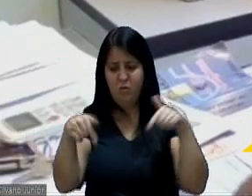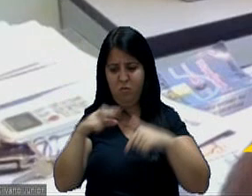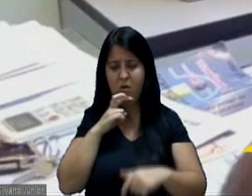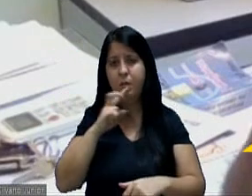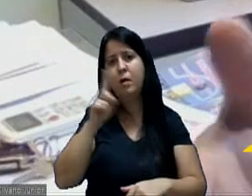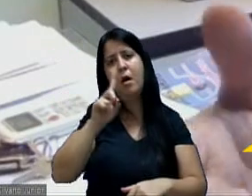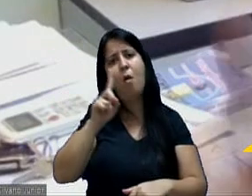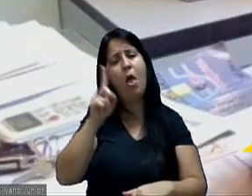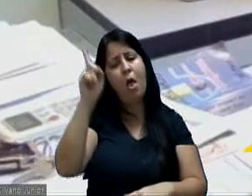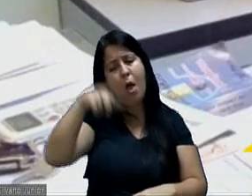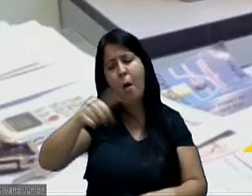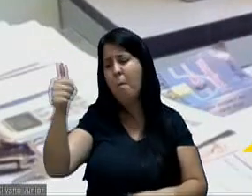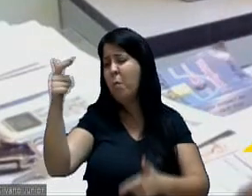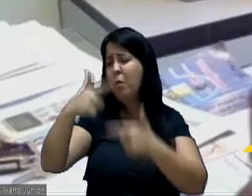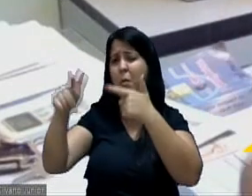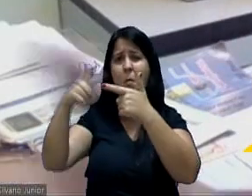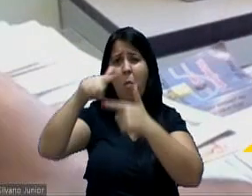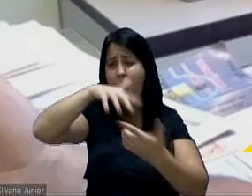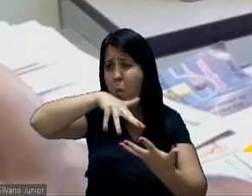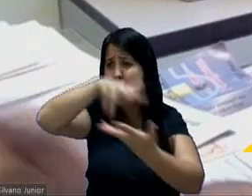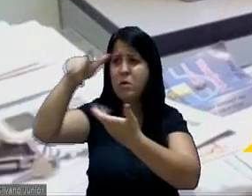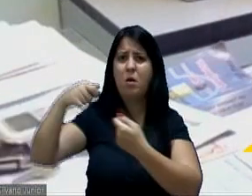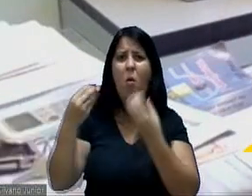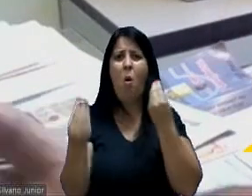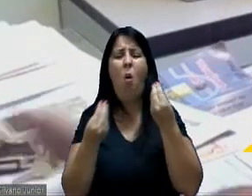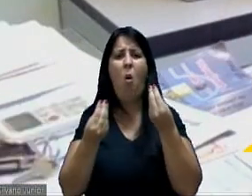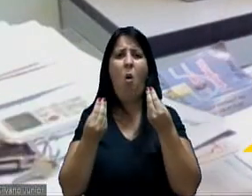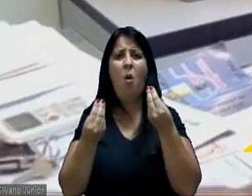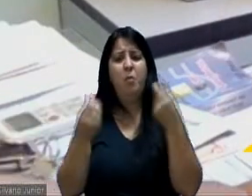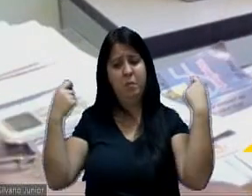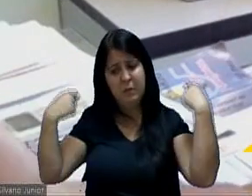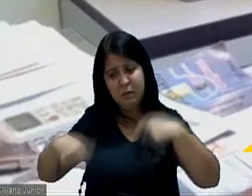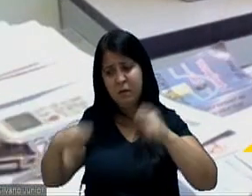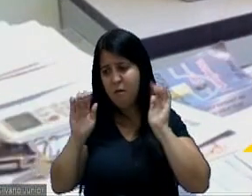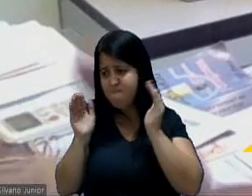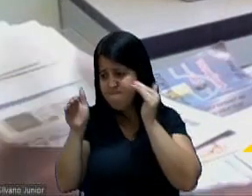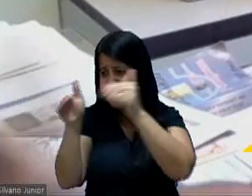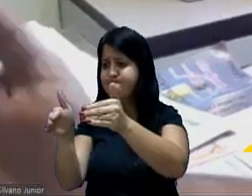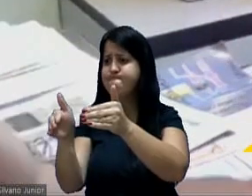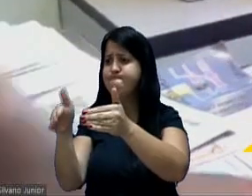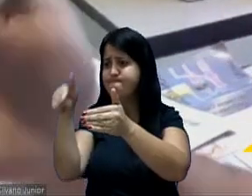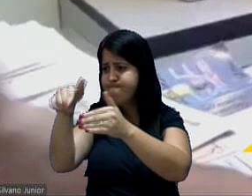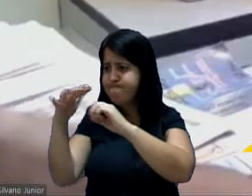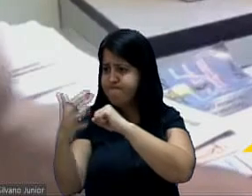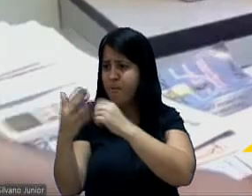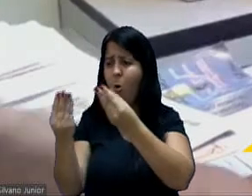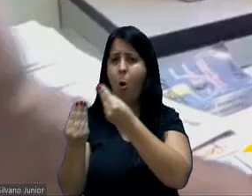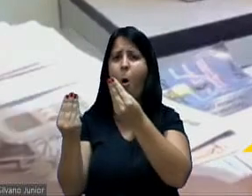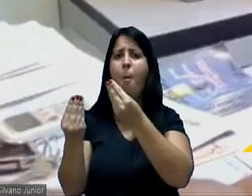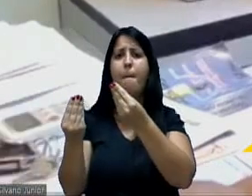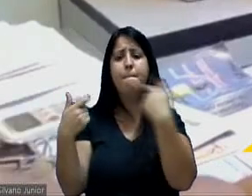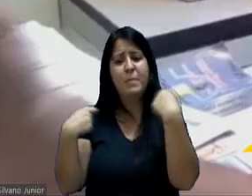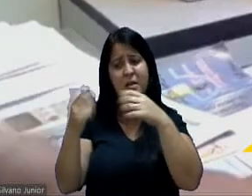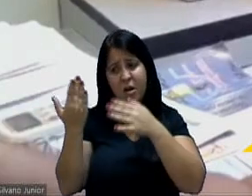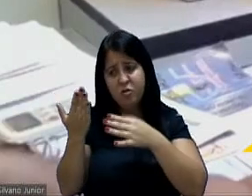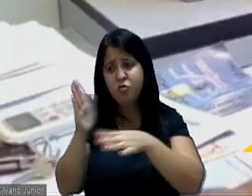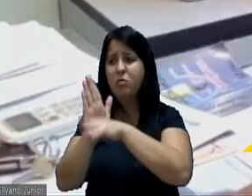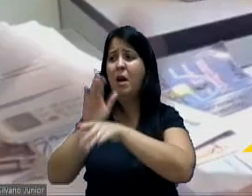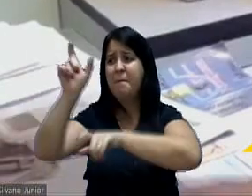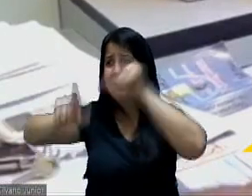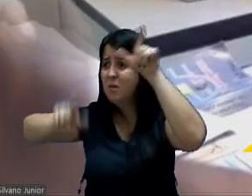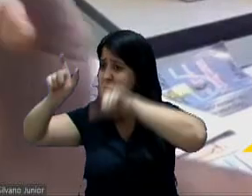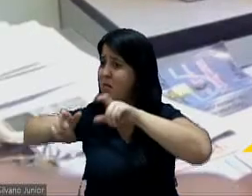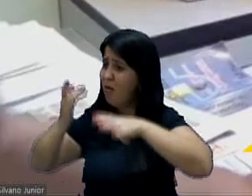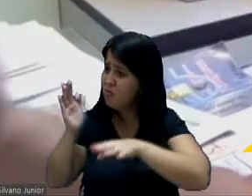Sorocaba, é uma crise mundial. Nós temos que fazer isso, não adianta, não tem outra coisa. Nós temos que ir a favor do povo, ajudar o povo agora